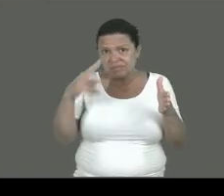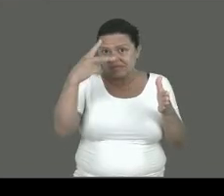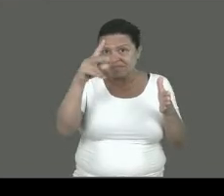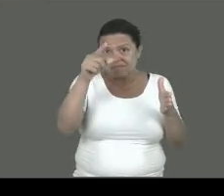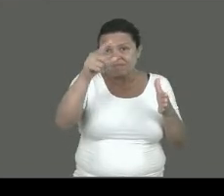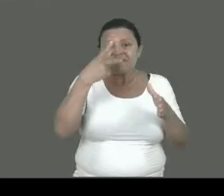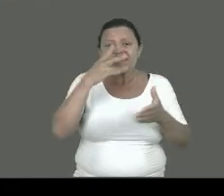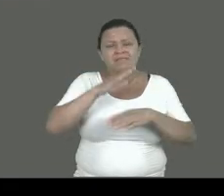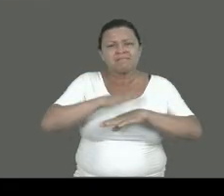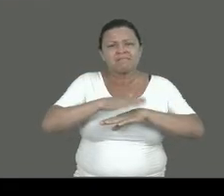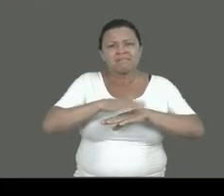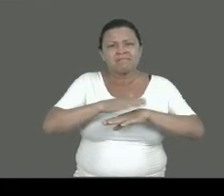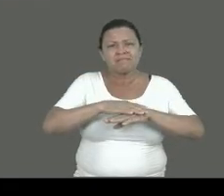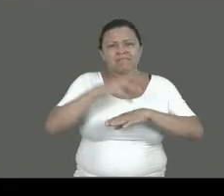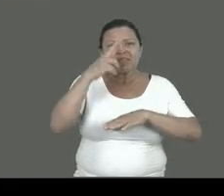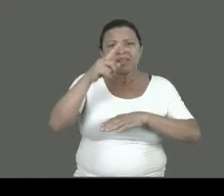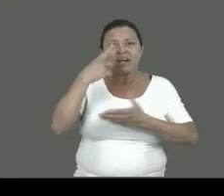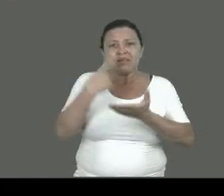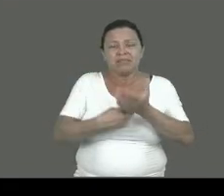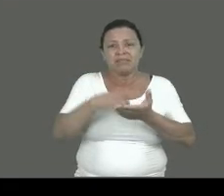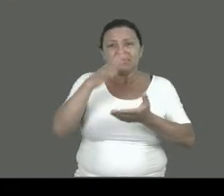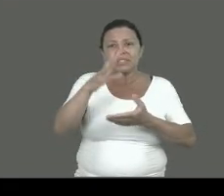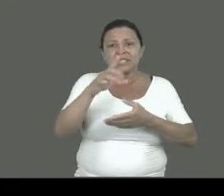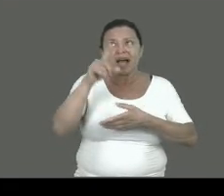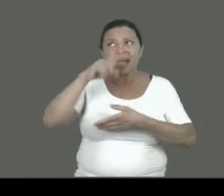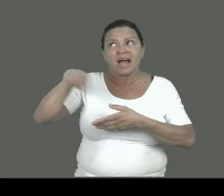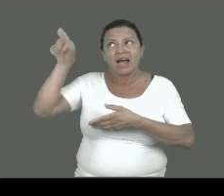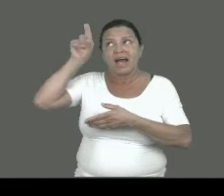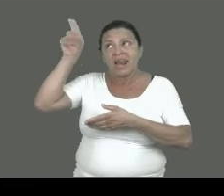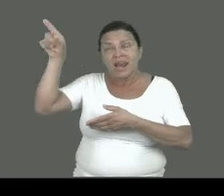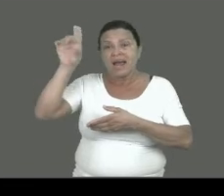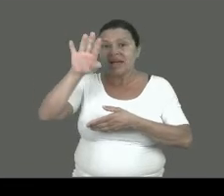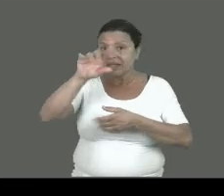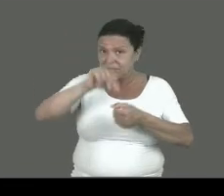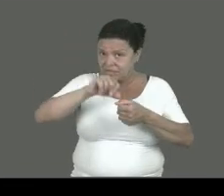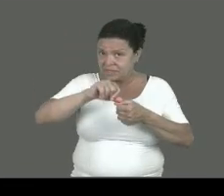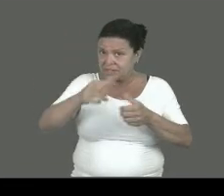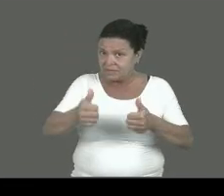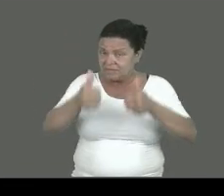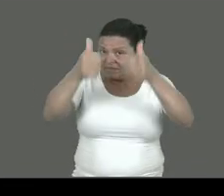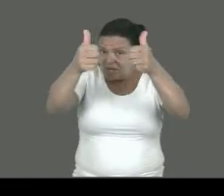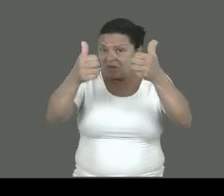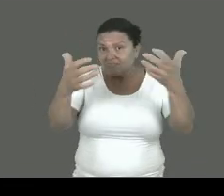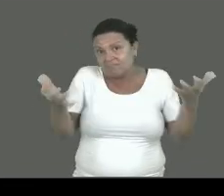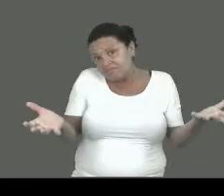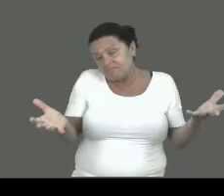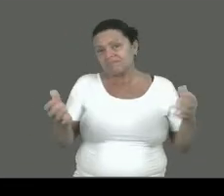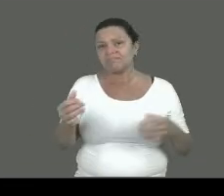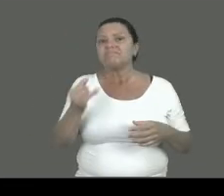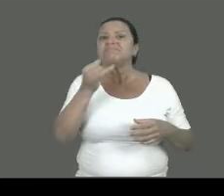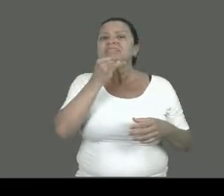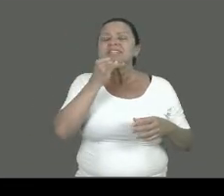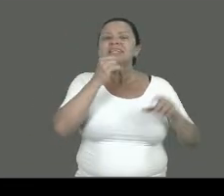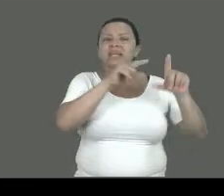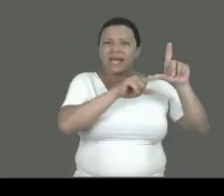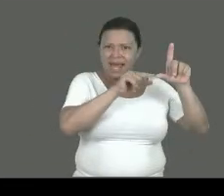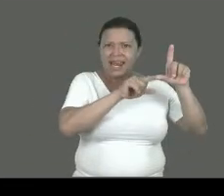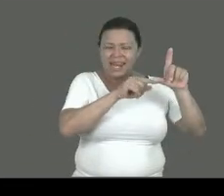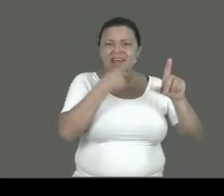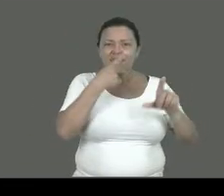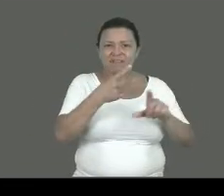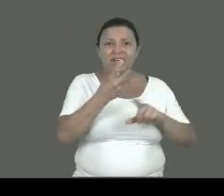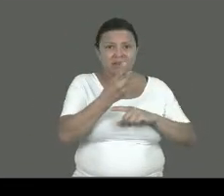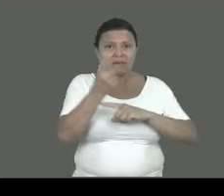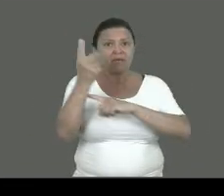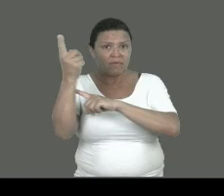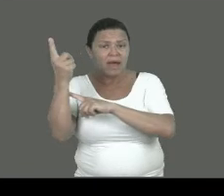diz respeito e que devemos fazer o nosso melhor. Tem gente, como diz a letra, que vai